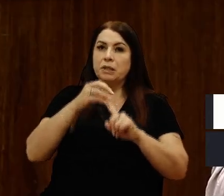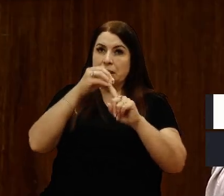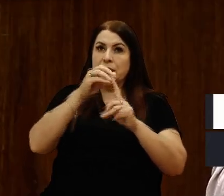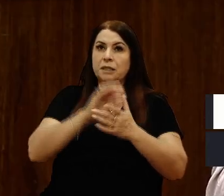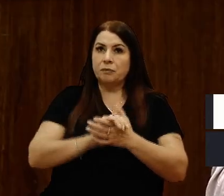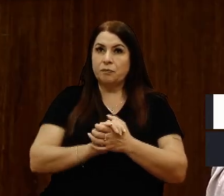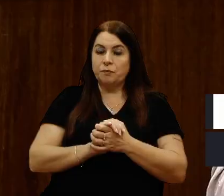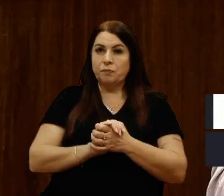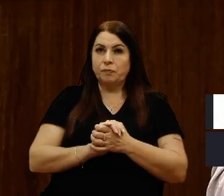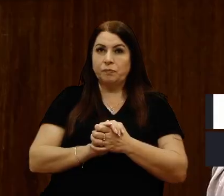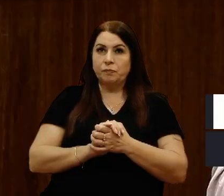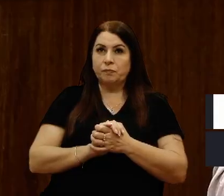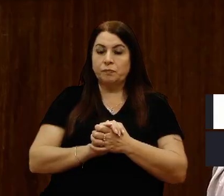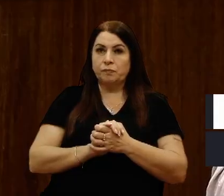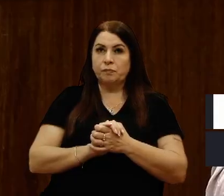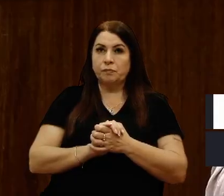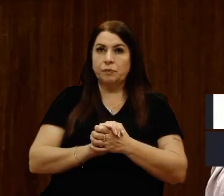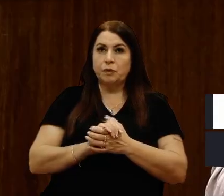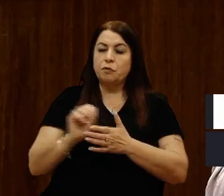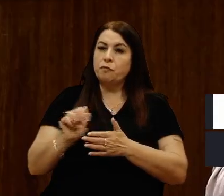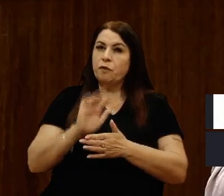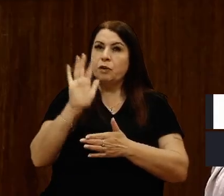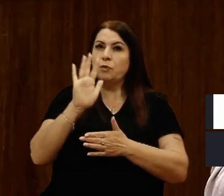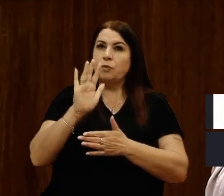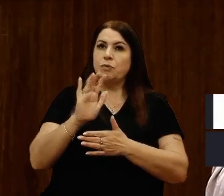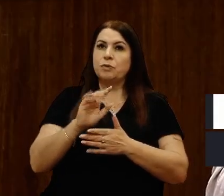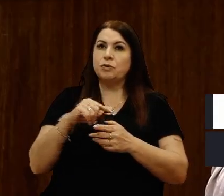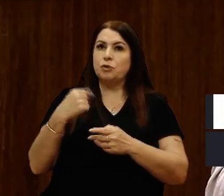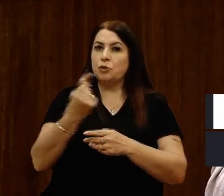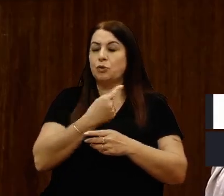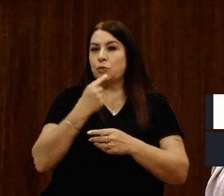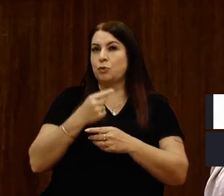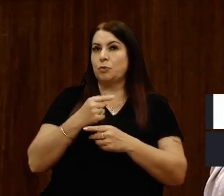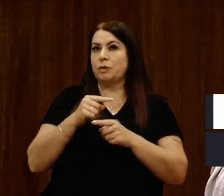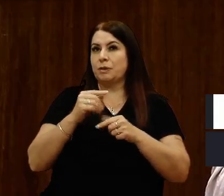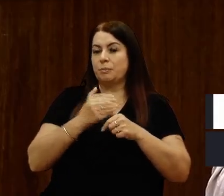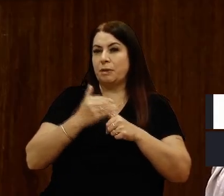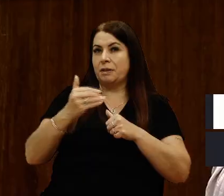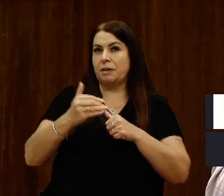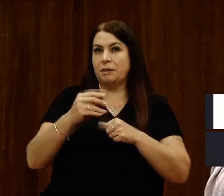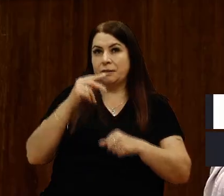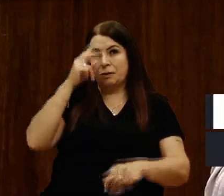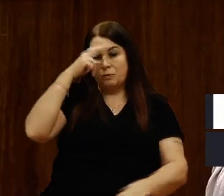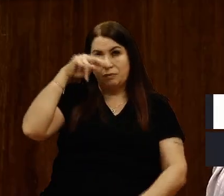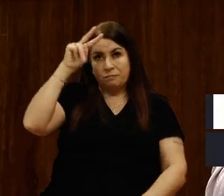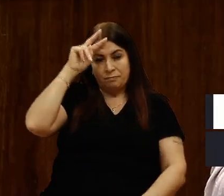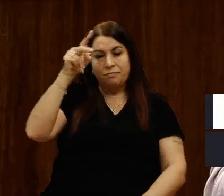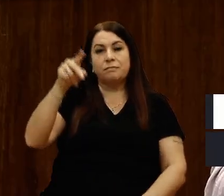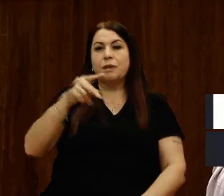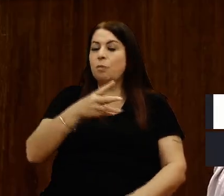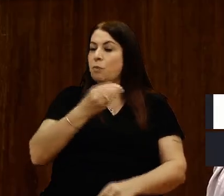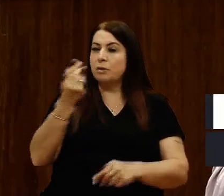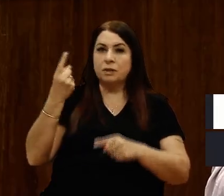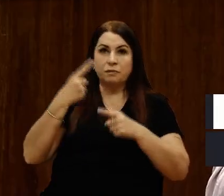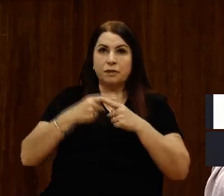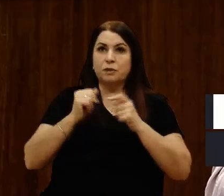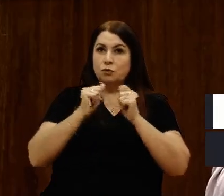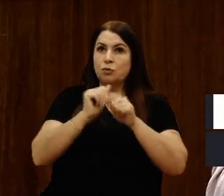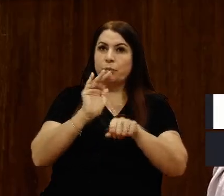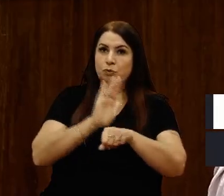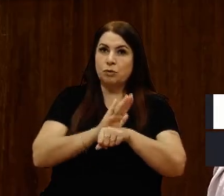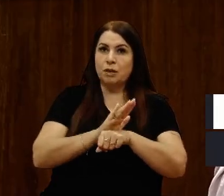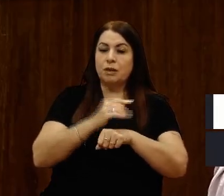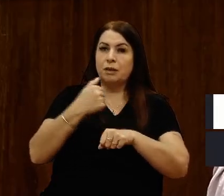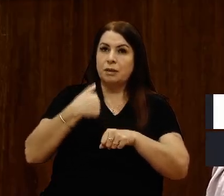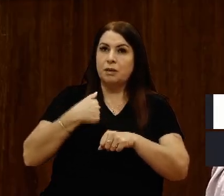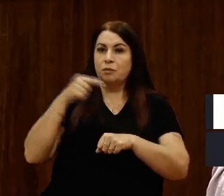o valor do nosso decano de mandatos, que é o vereador Edson da Rosa, que tantas vezes esteve aqui para auxiliar